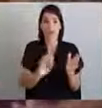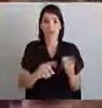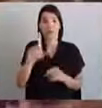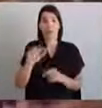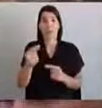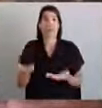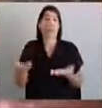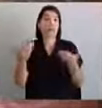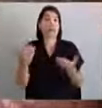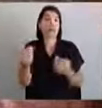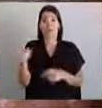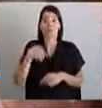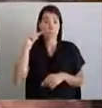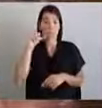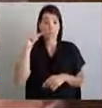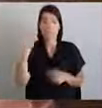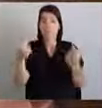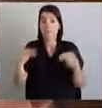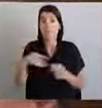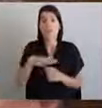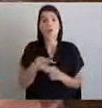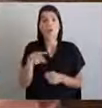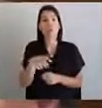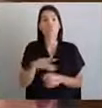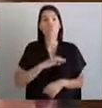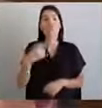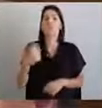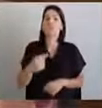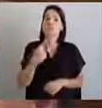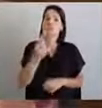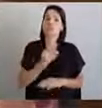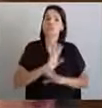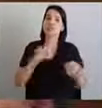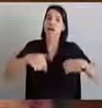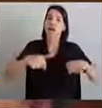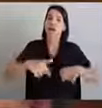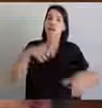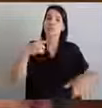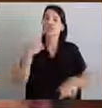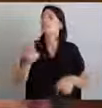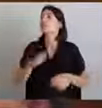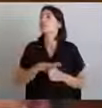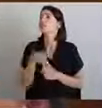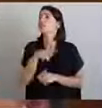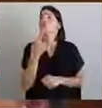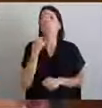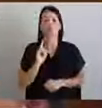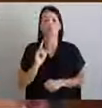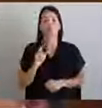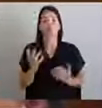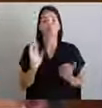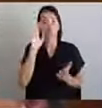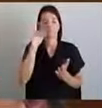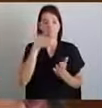agora, só constava mesmo a do Covid, que o Sr. Presidente tratou de desmentir aqui, nesta Assembleia Municipal. Resumindo e concluindo, a